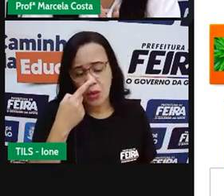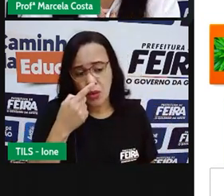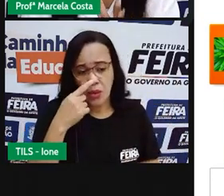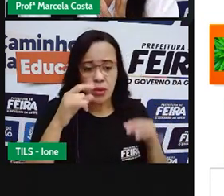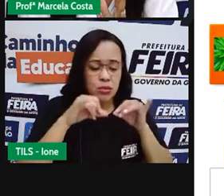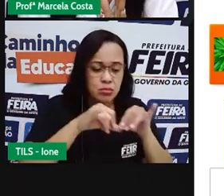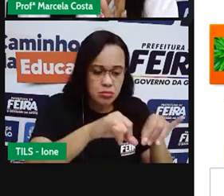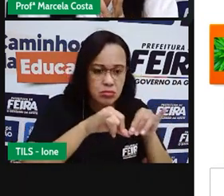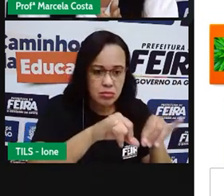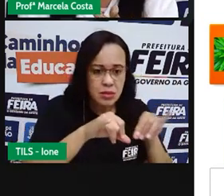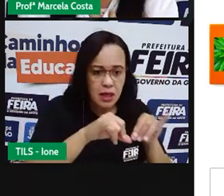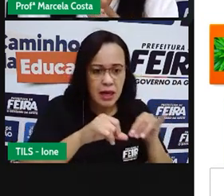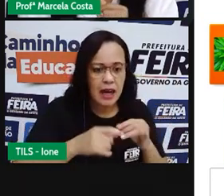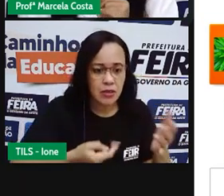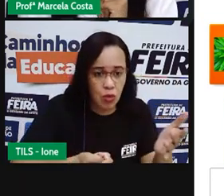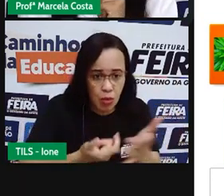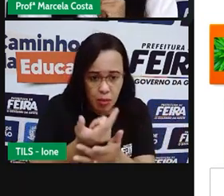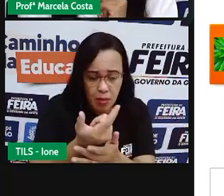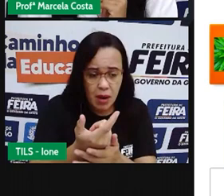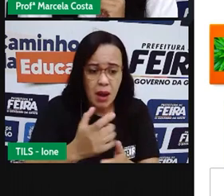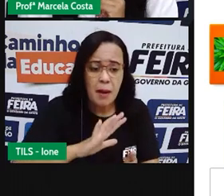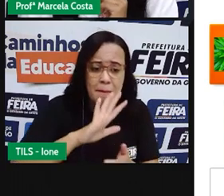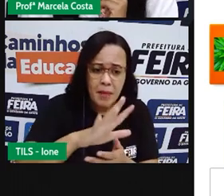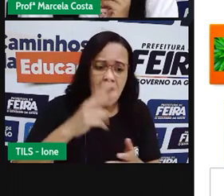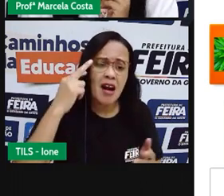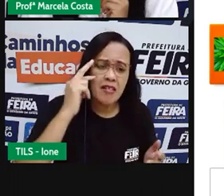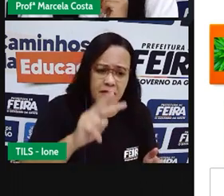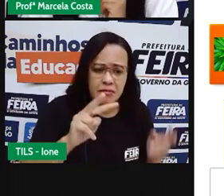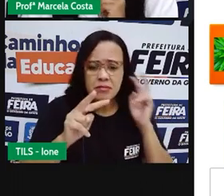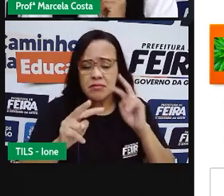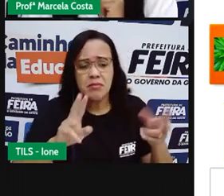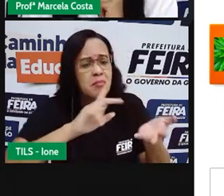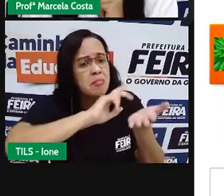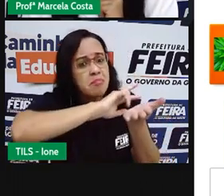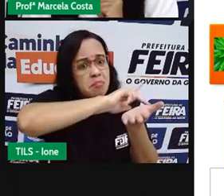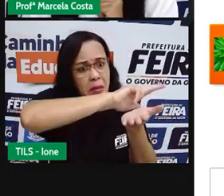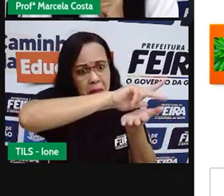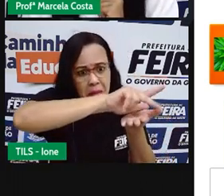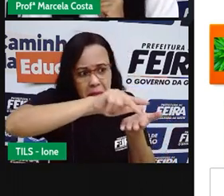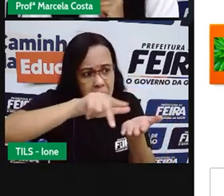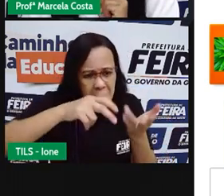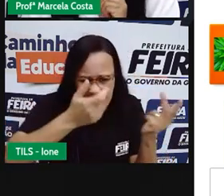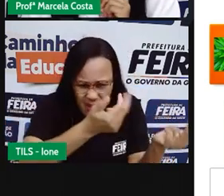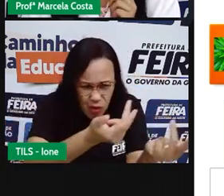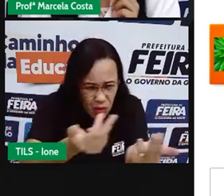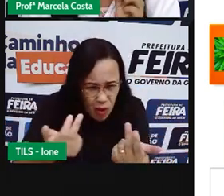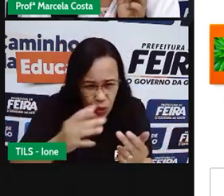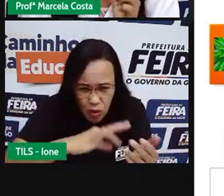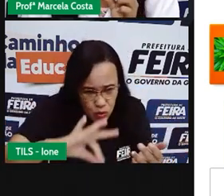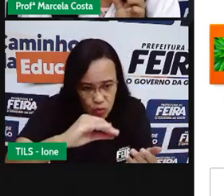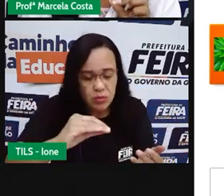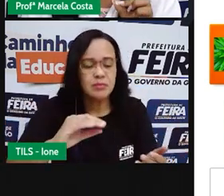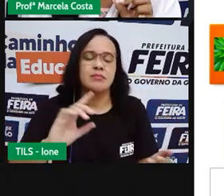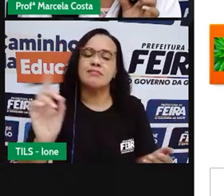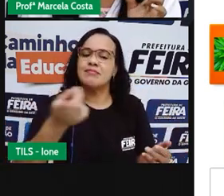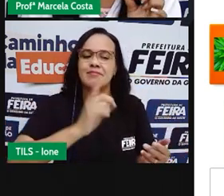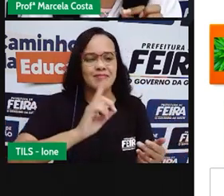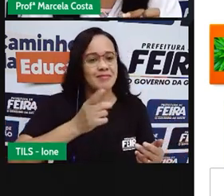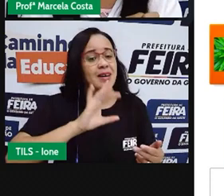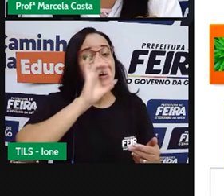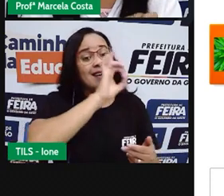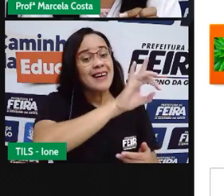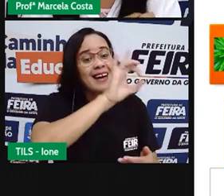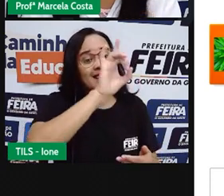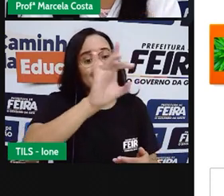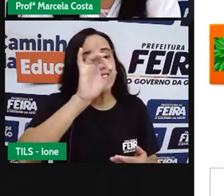vários biscoitos com a mesma embalagem. E aí a gente pensa, mas é tudo igual. Mas cada um tem um